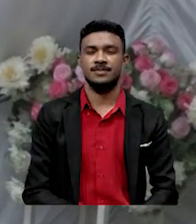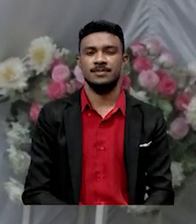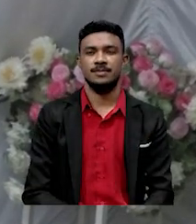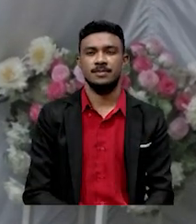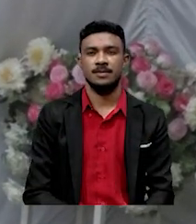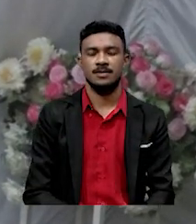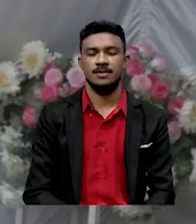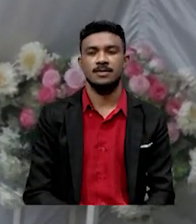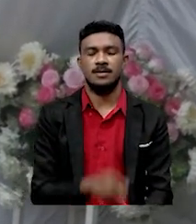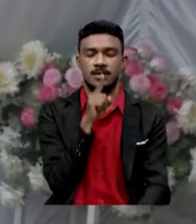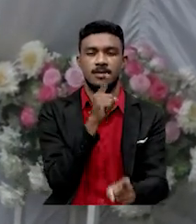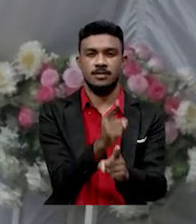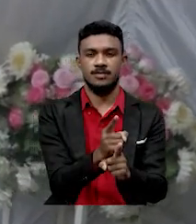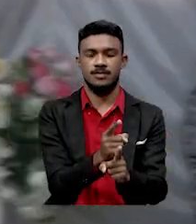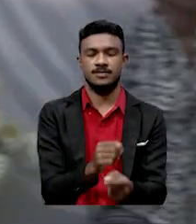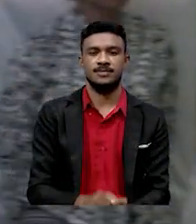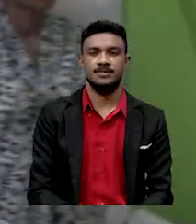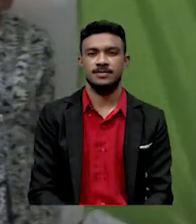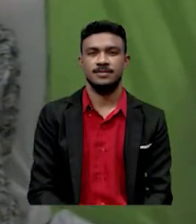logo.